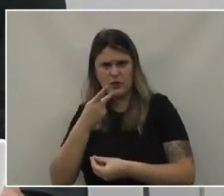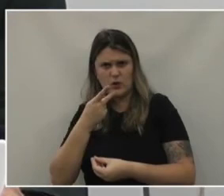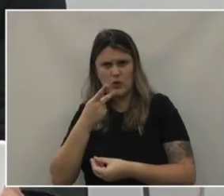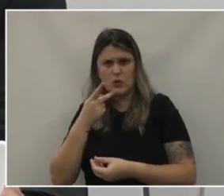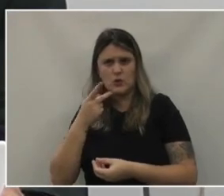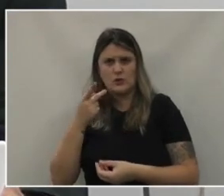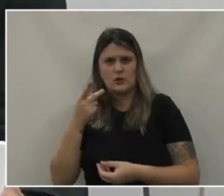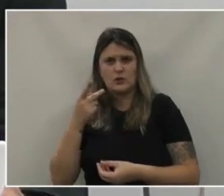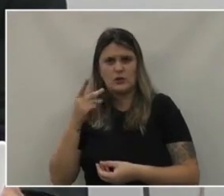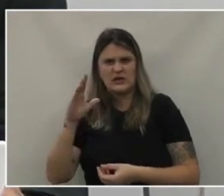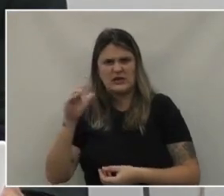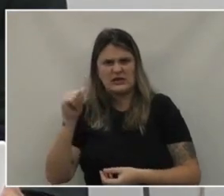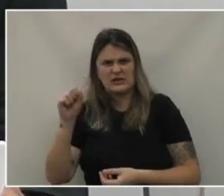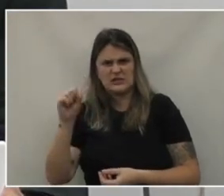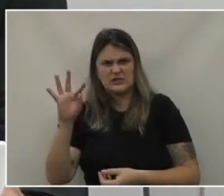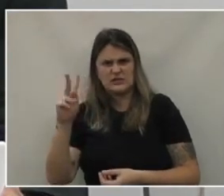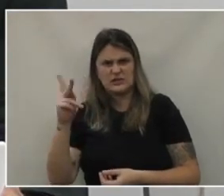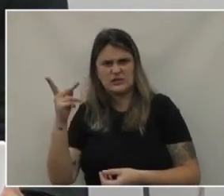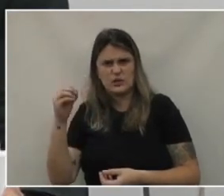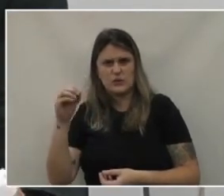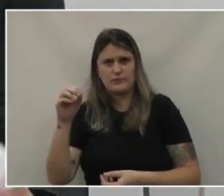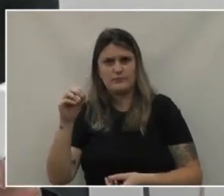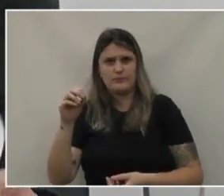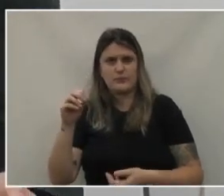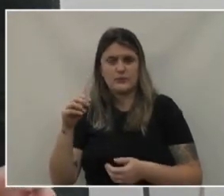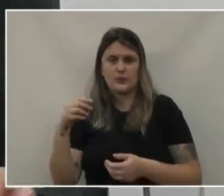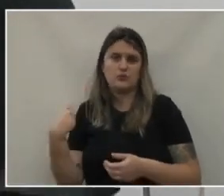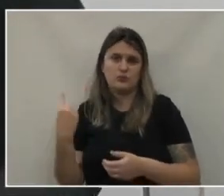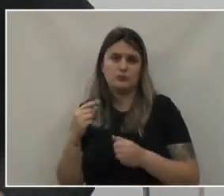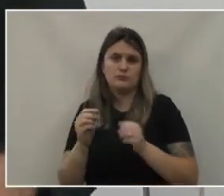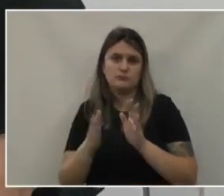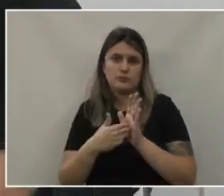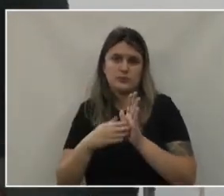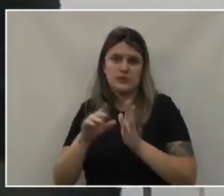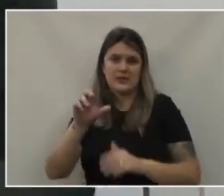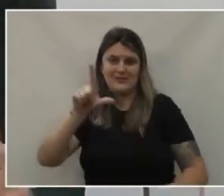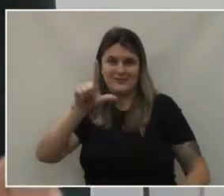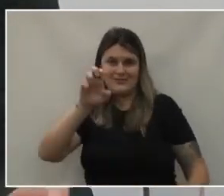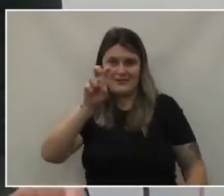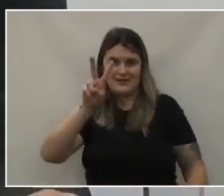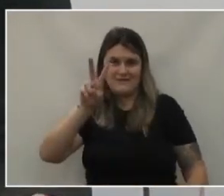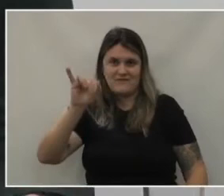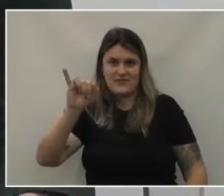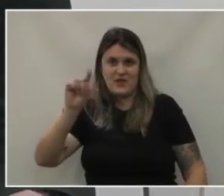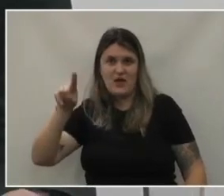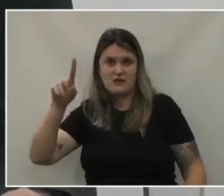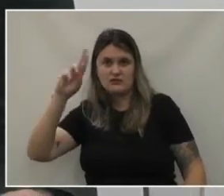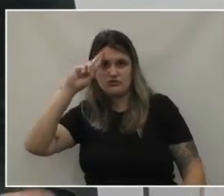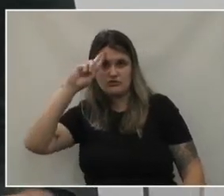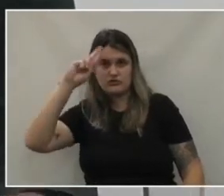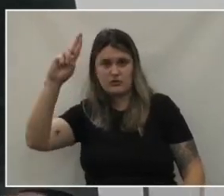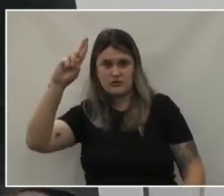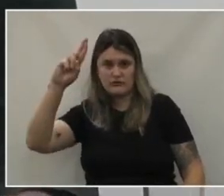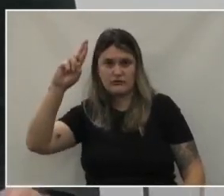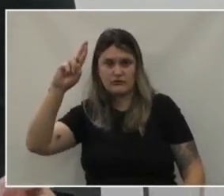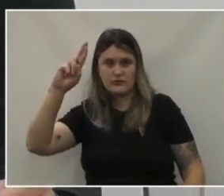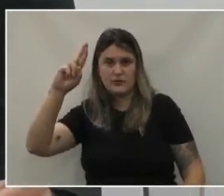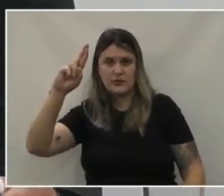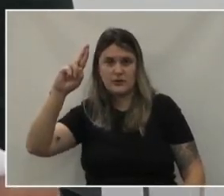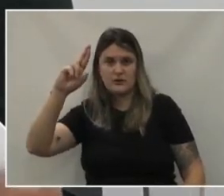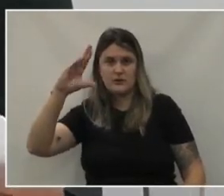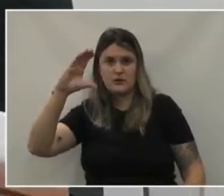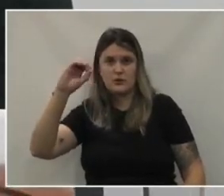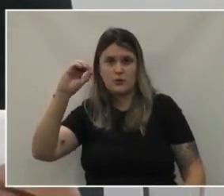é o Luciano Levi. É o Levi Castilho, que é o chefe hoje